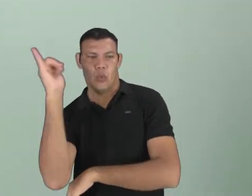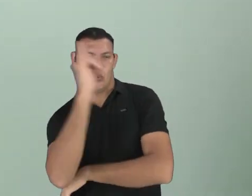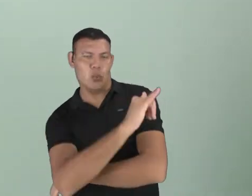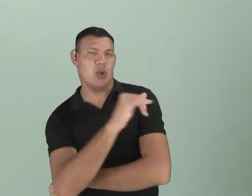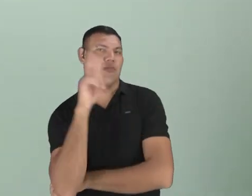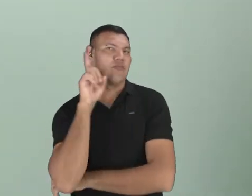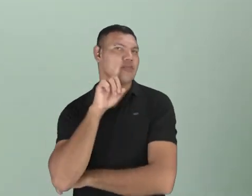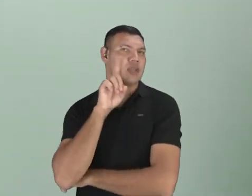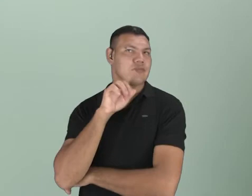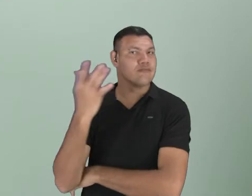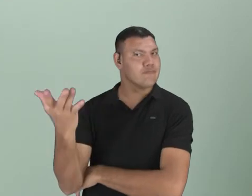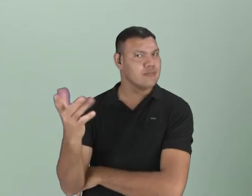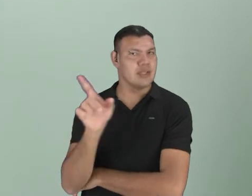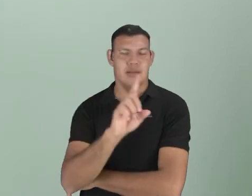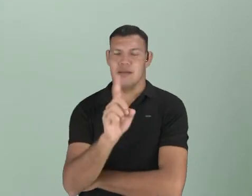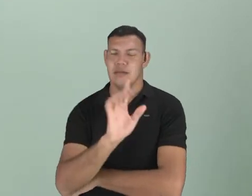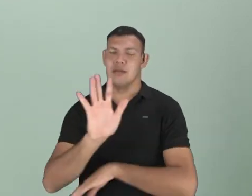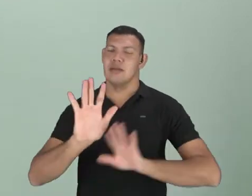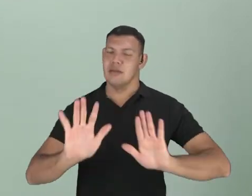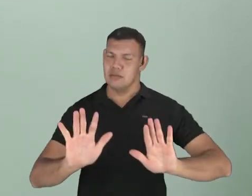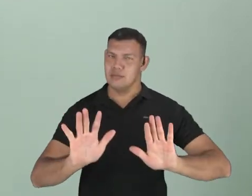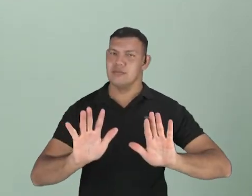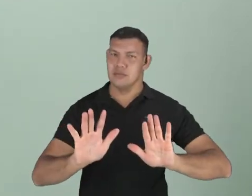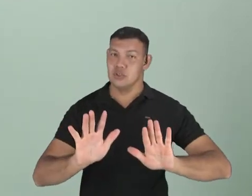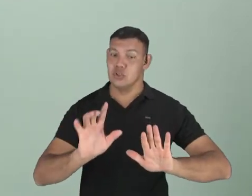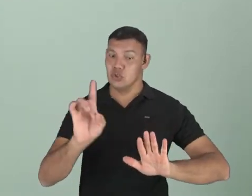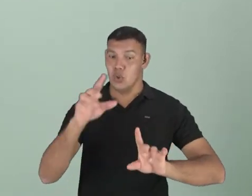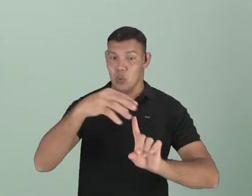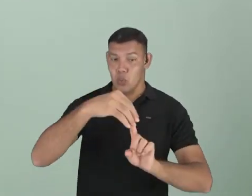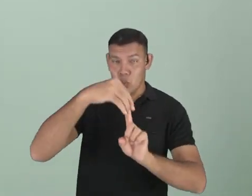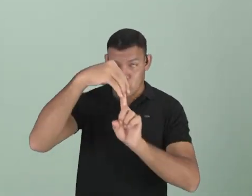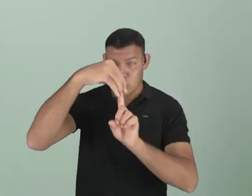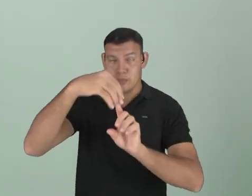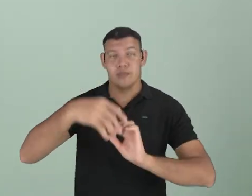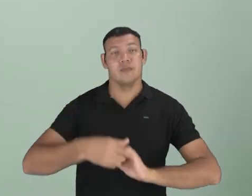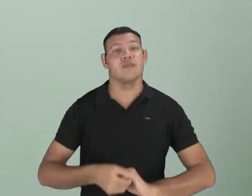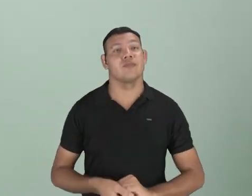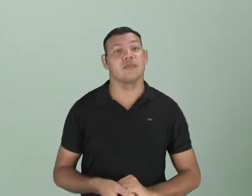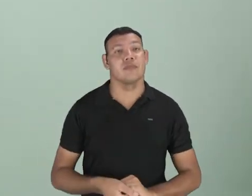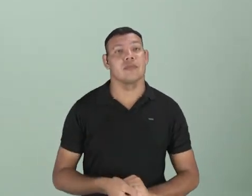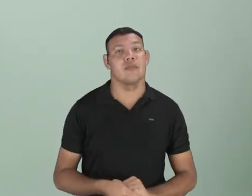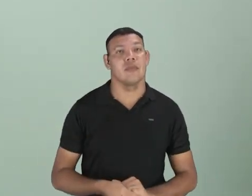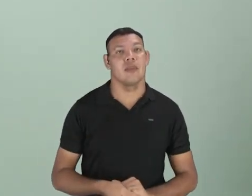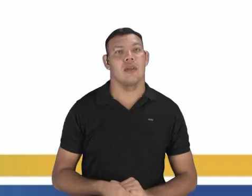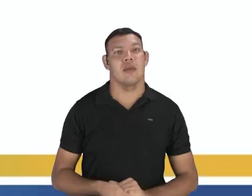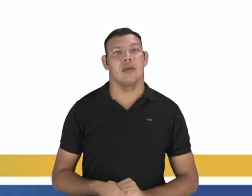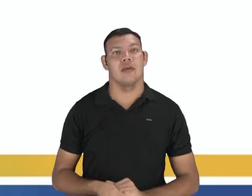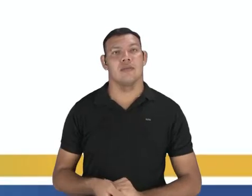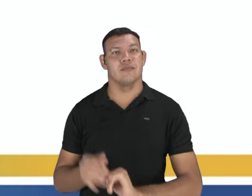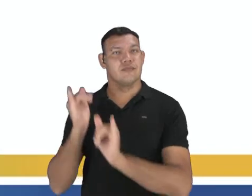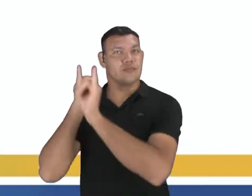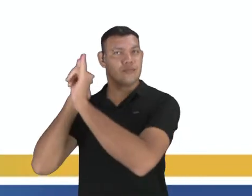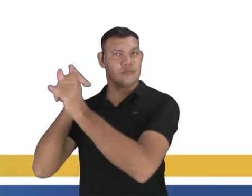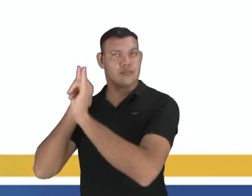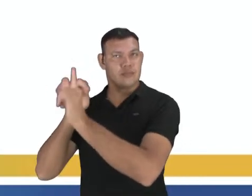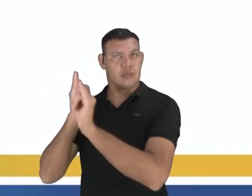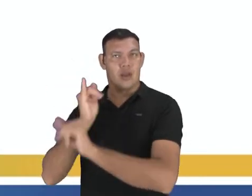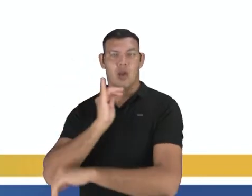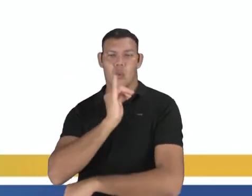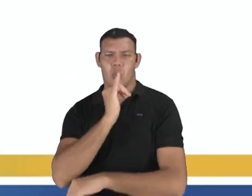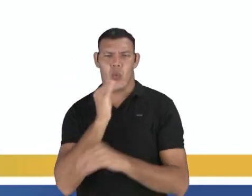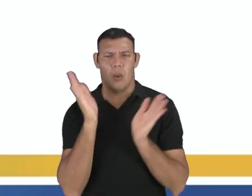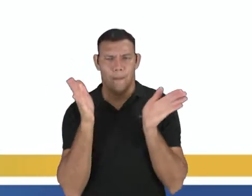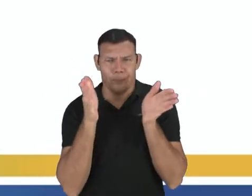ali pequeno para que essa história possa se desenrolar. Aí, como nós podemos ver aí, o conto quase sempre é uma